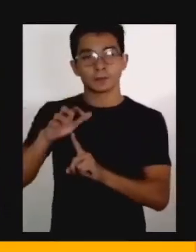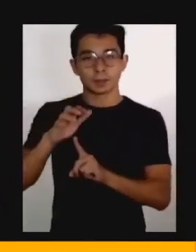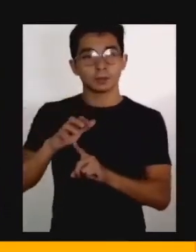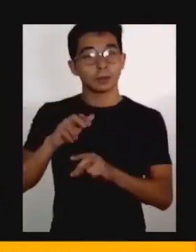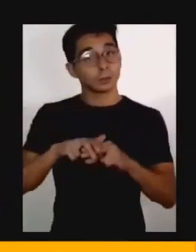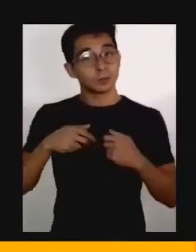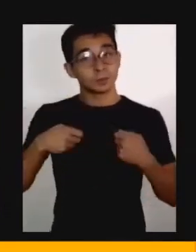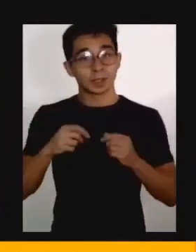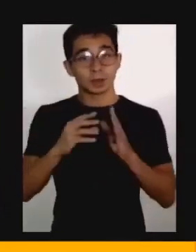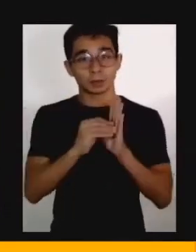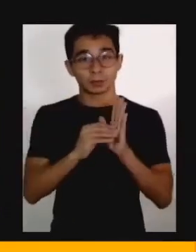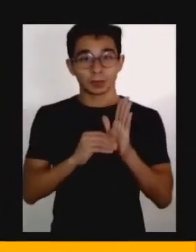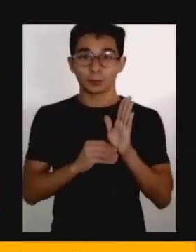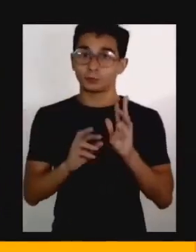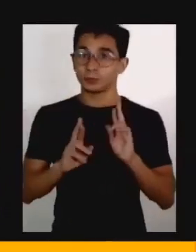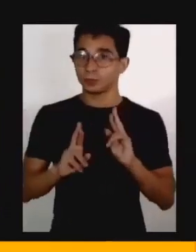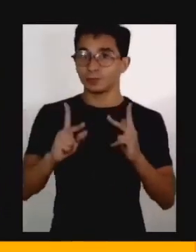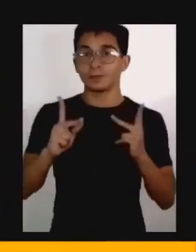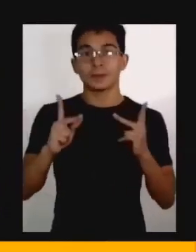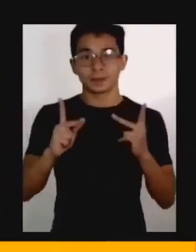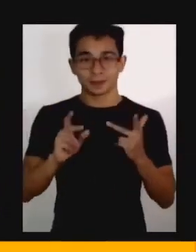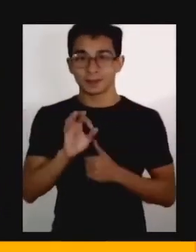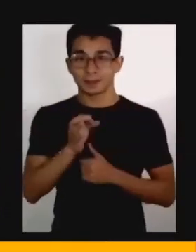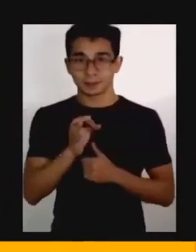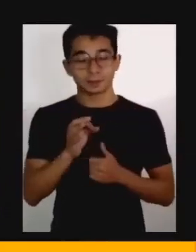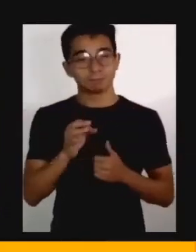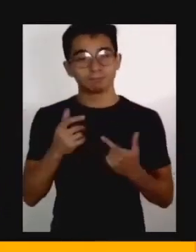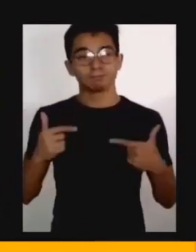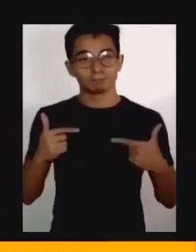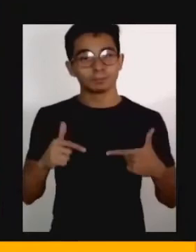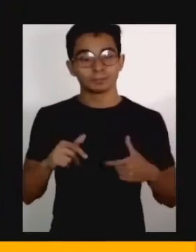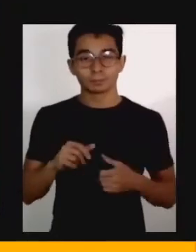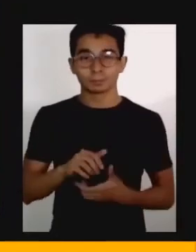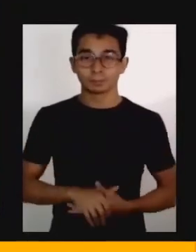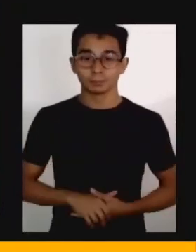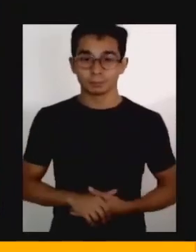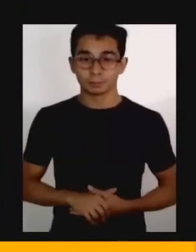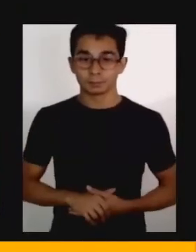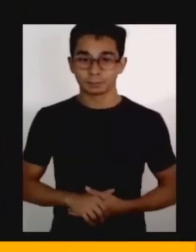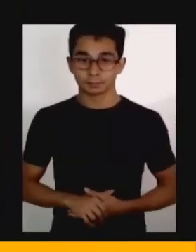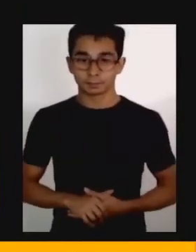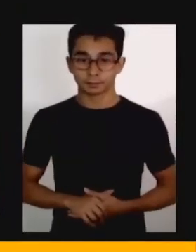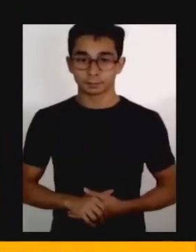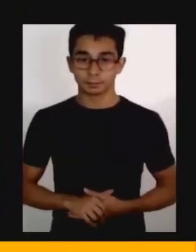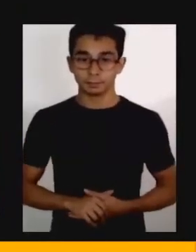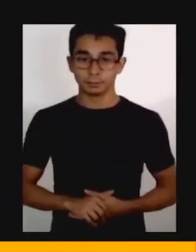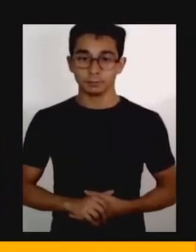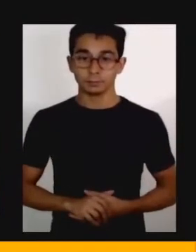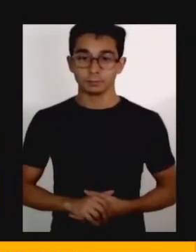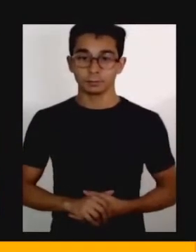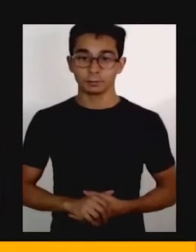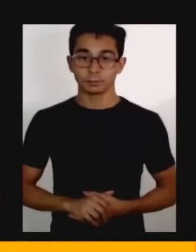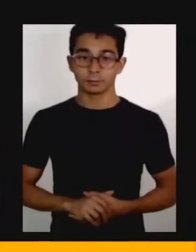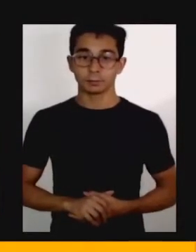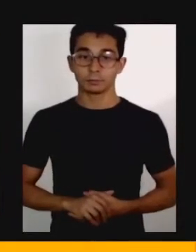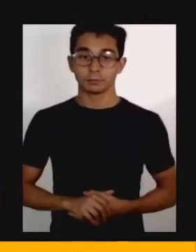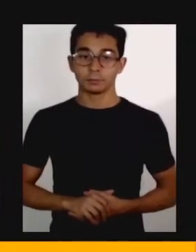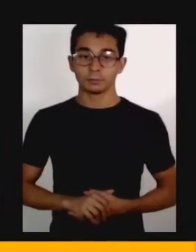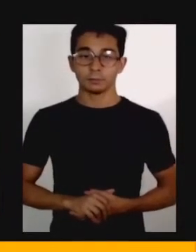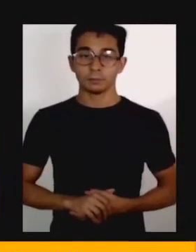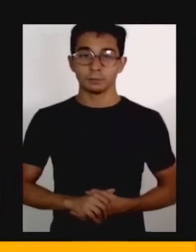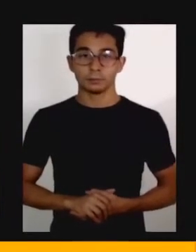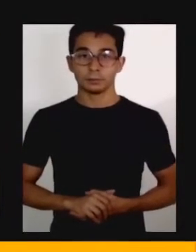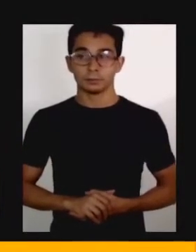seja relevante para esses influenciadores. E a gente que vem trabalhando nesse contexto,